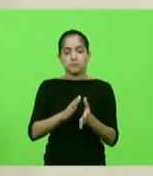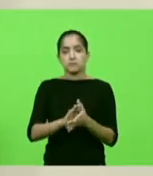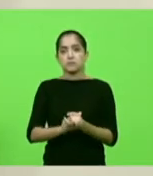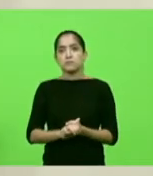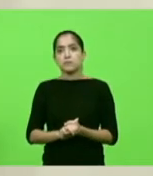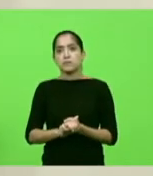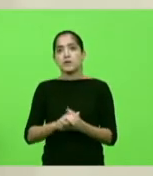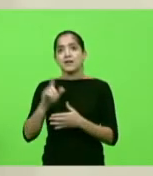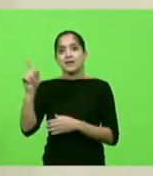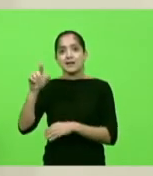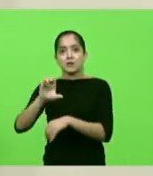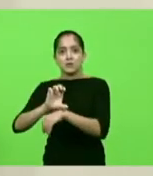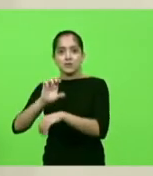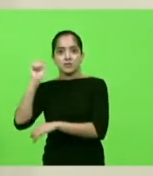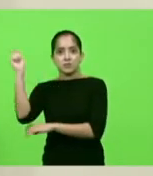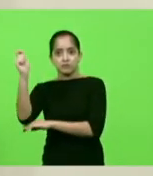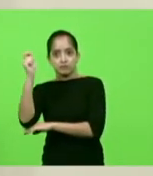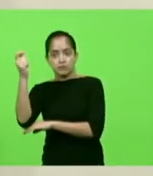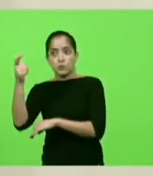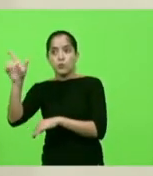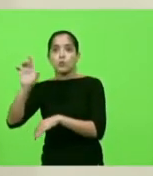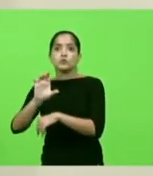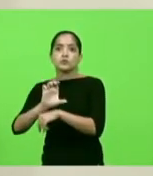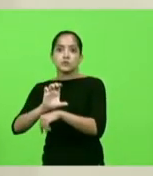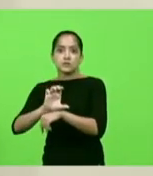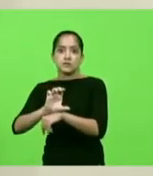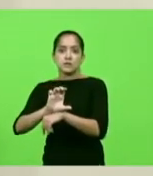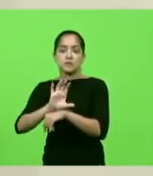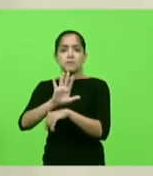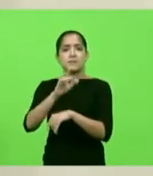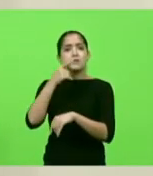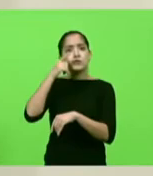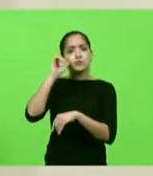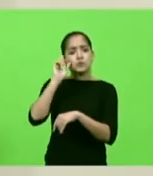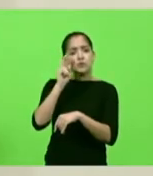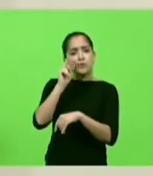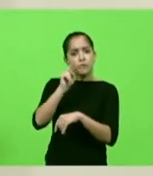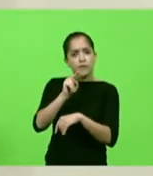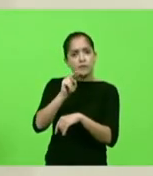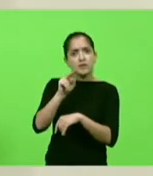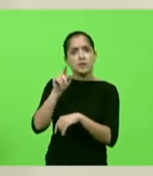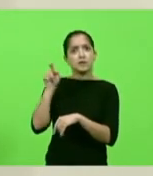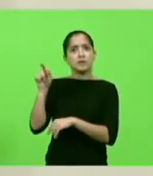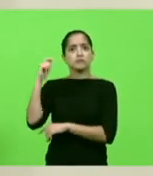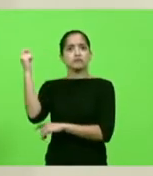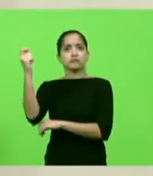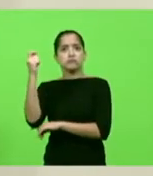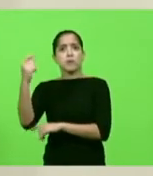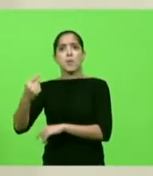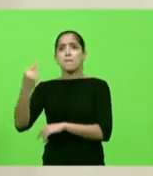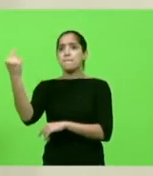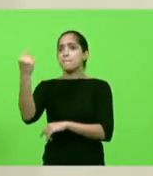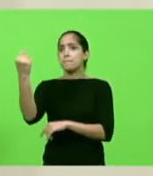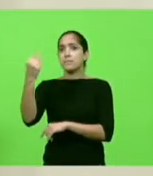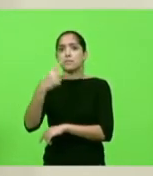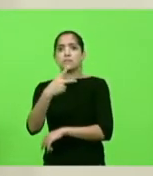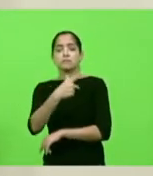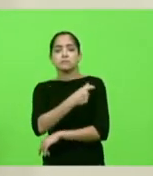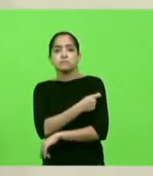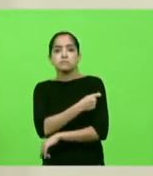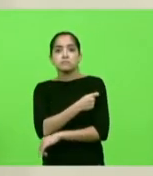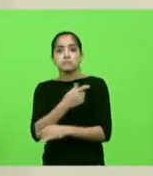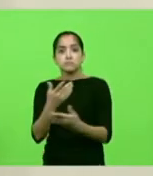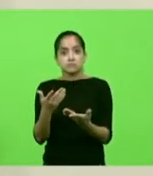Rio Grande do Sul, junto com outros estados. Ontem eu vi que o Rio Grande do Sul está o primeiro em vacinação,